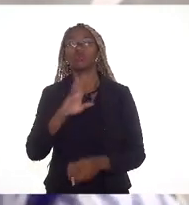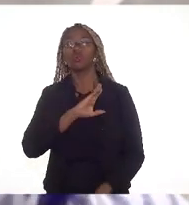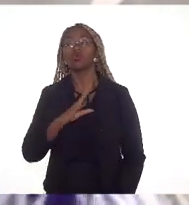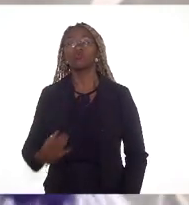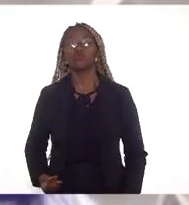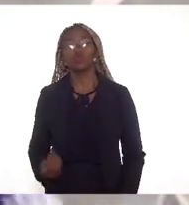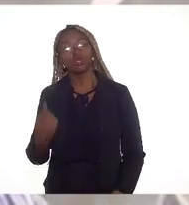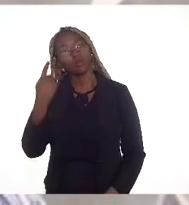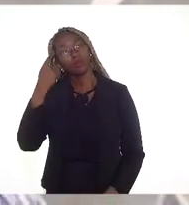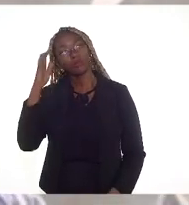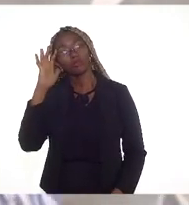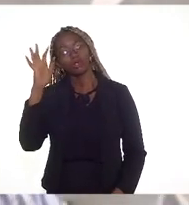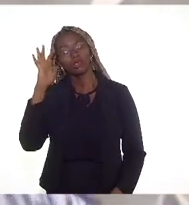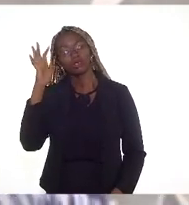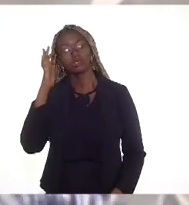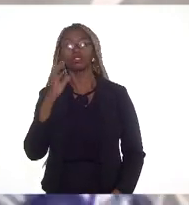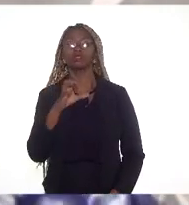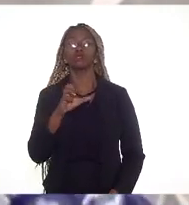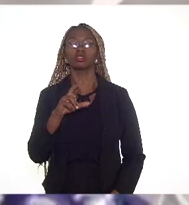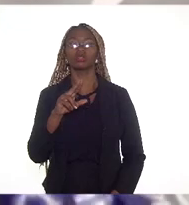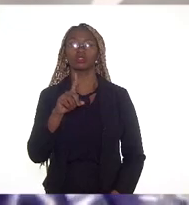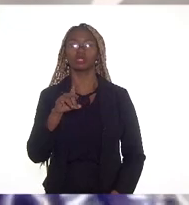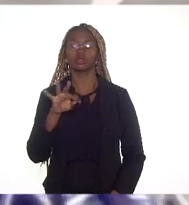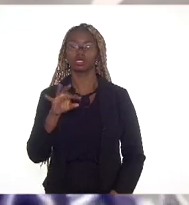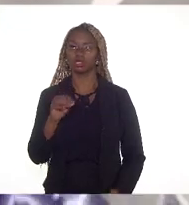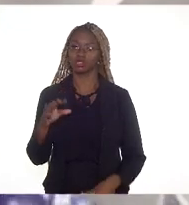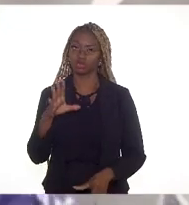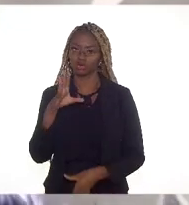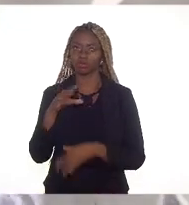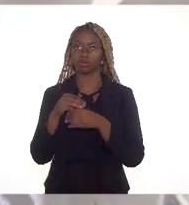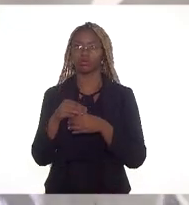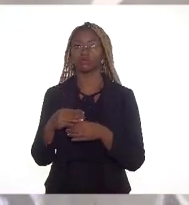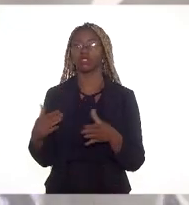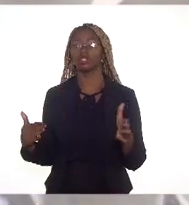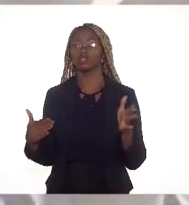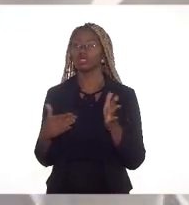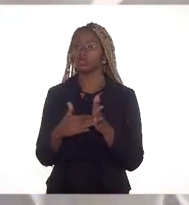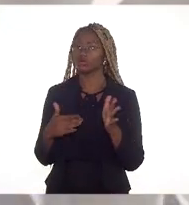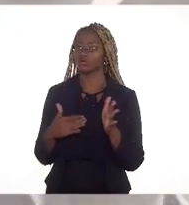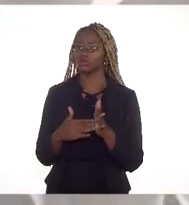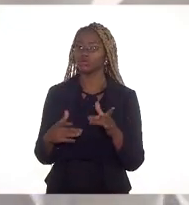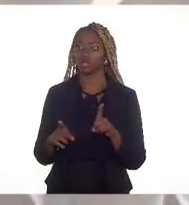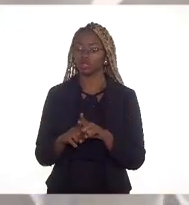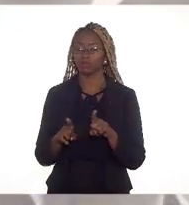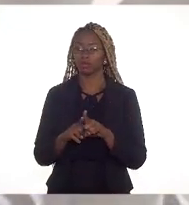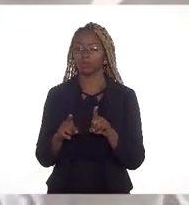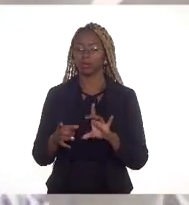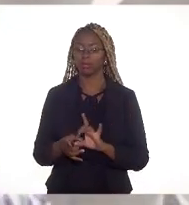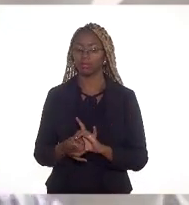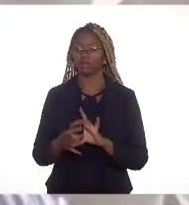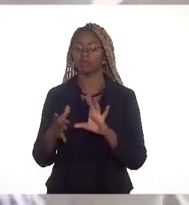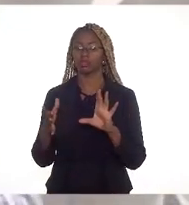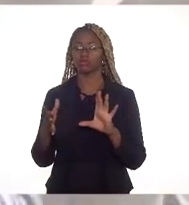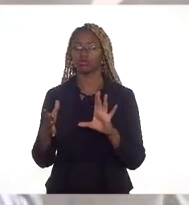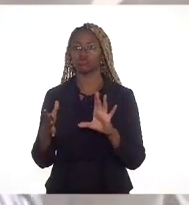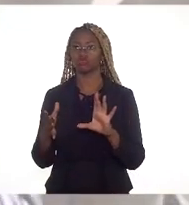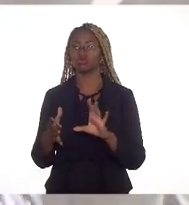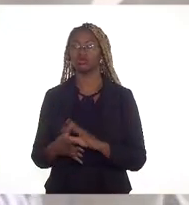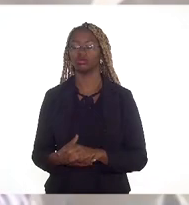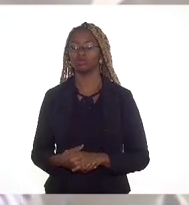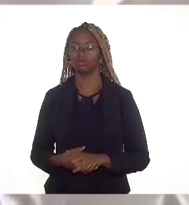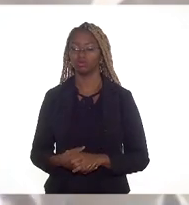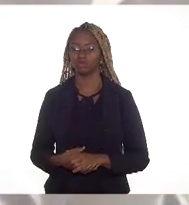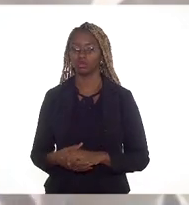nessa coisa dos créditos suplementares. E, por último, né, até para permitir que